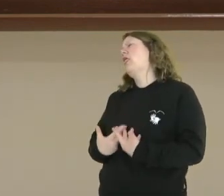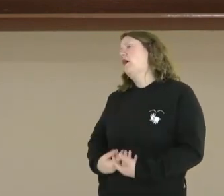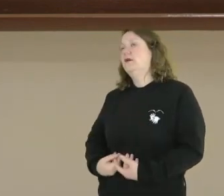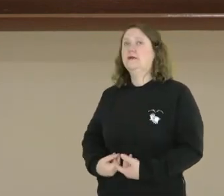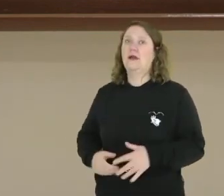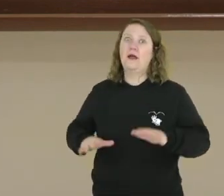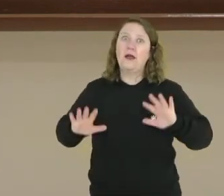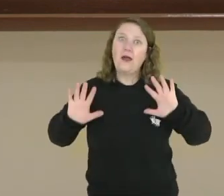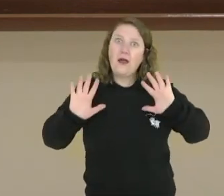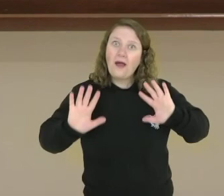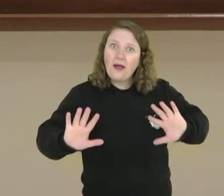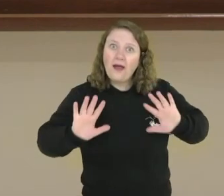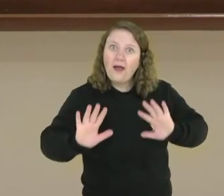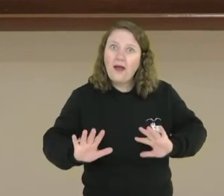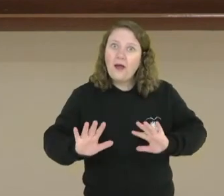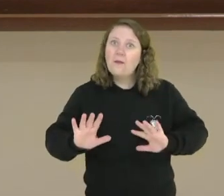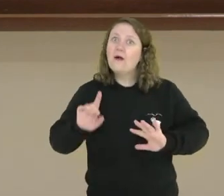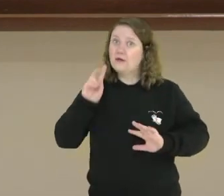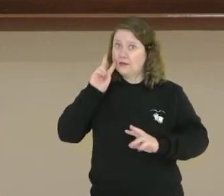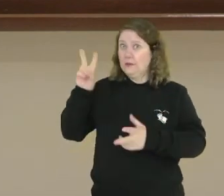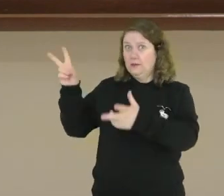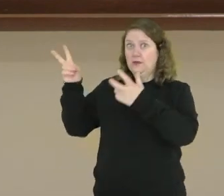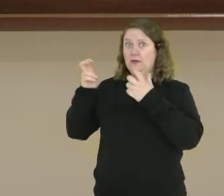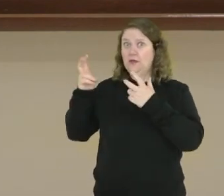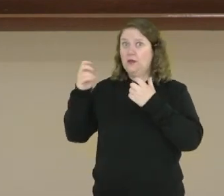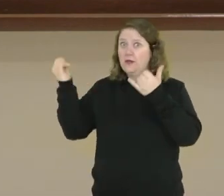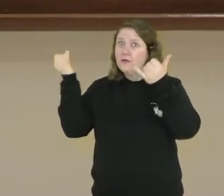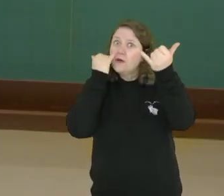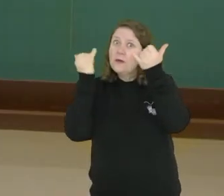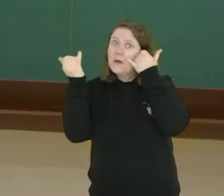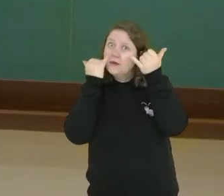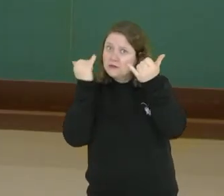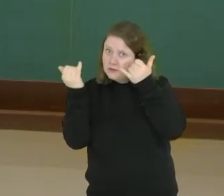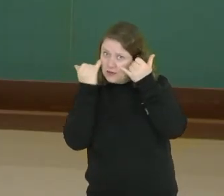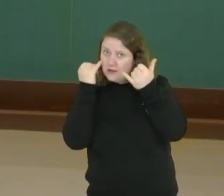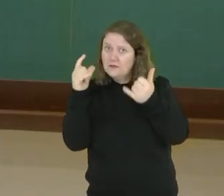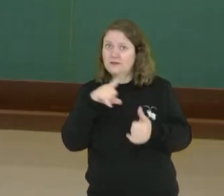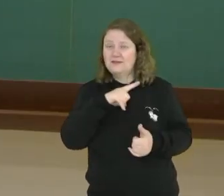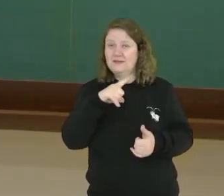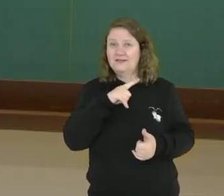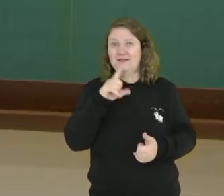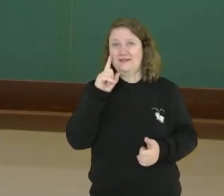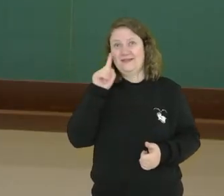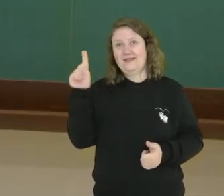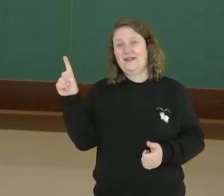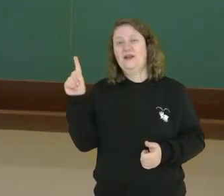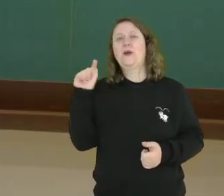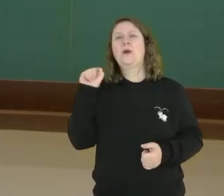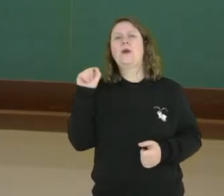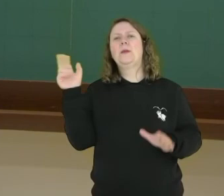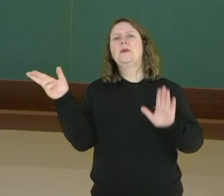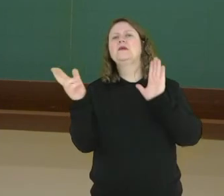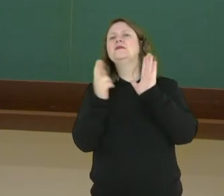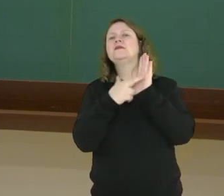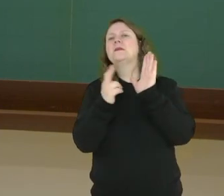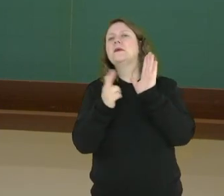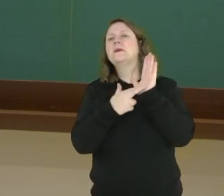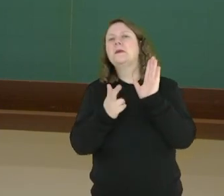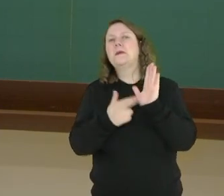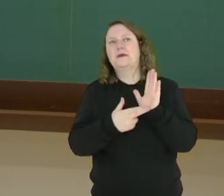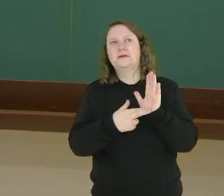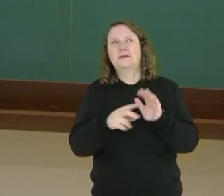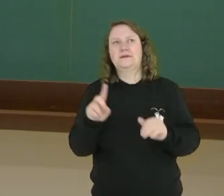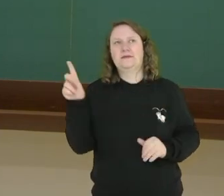mas você viu como ele é rico em informação? Bora lá então, vamos conferir então como que ficou esse exercício aí? Bora